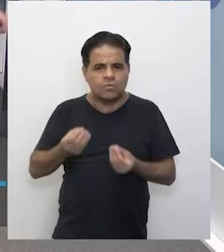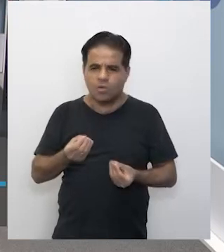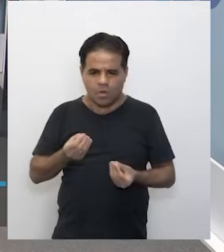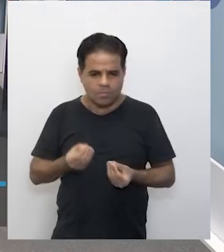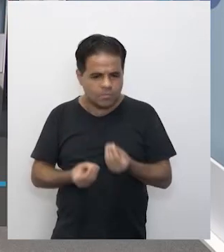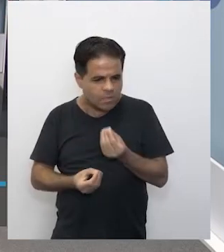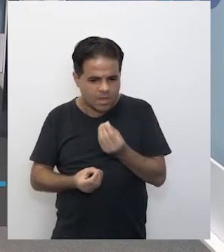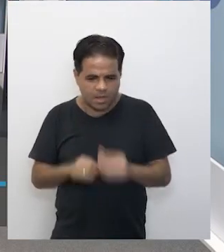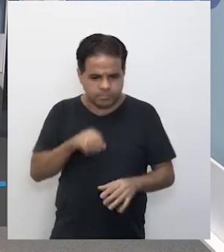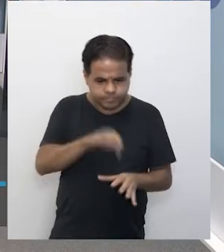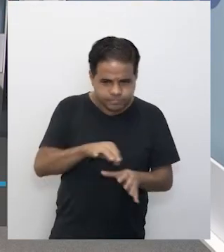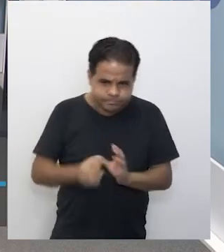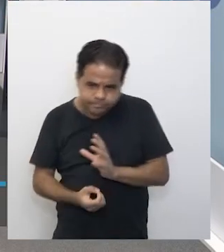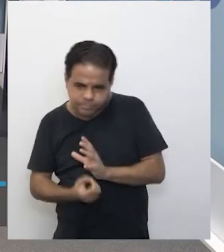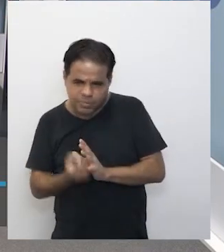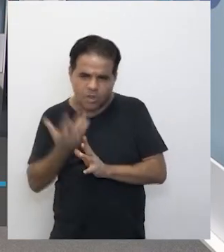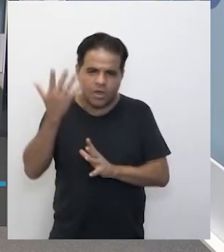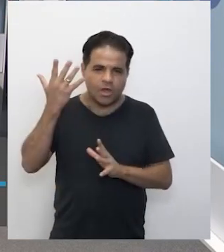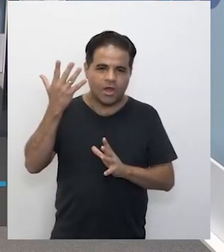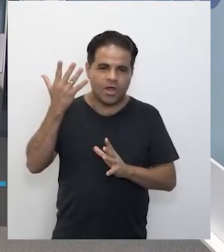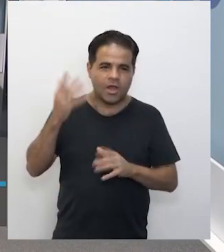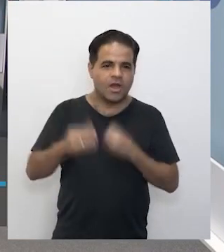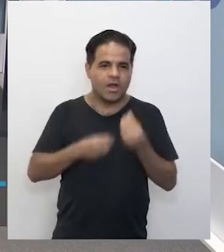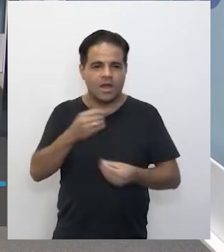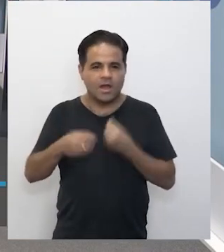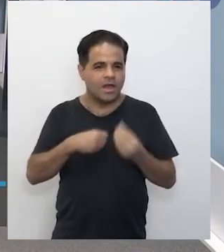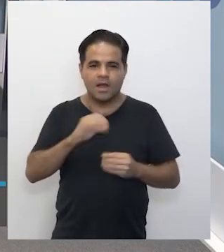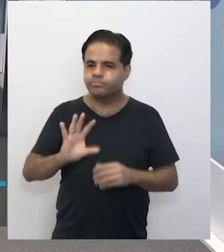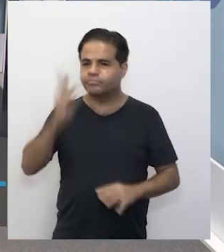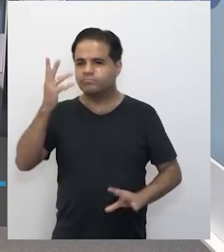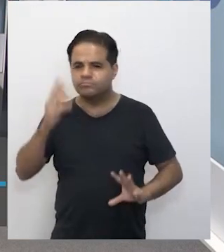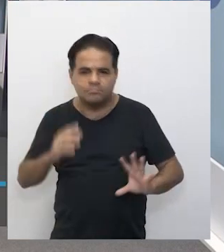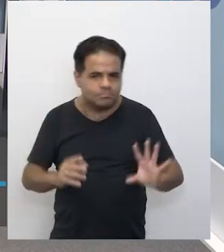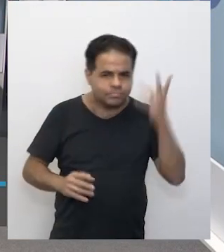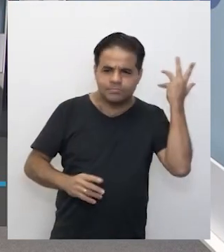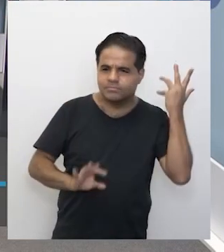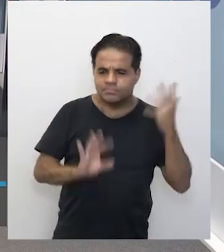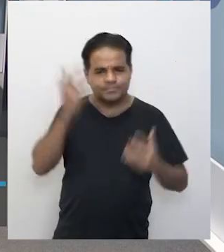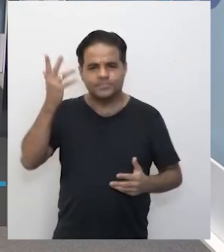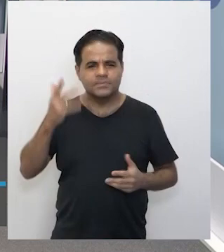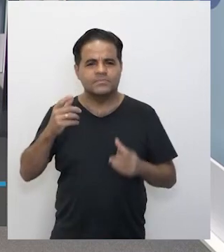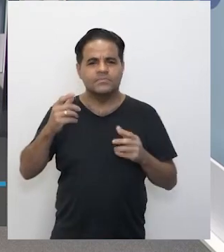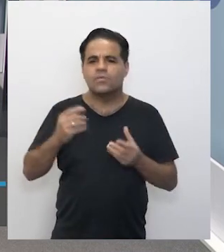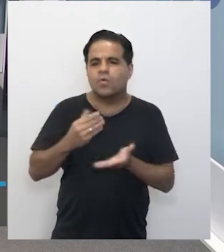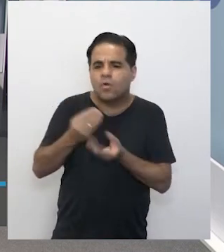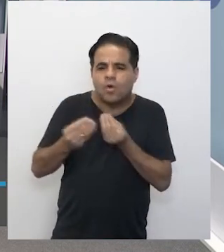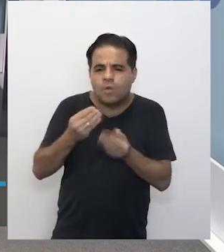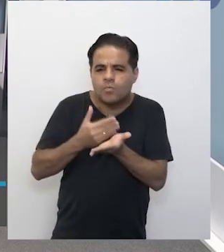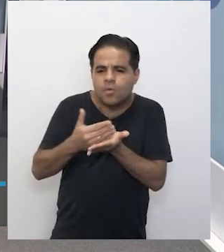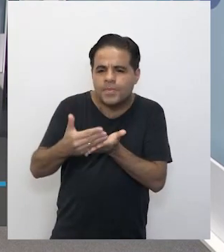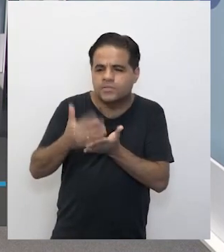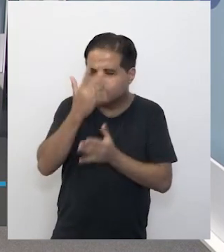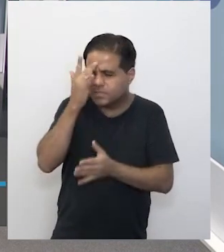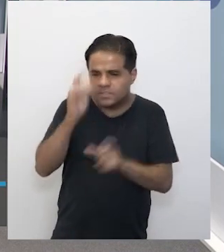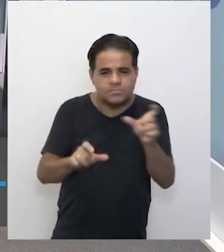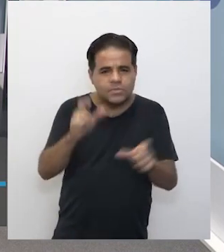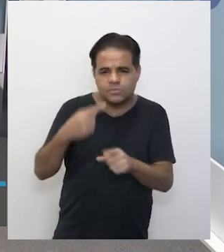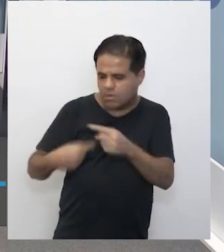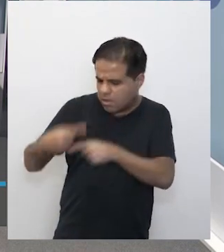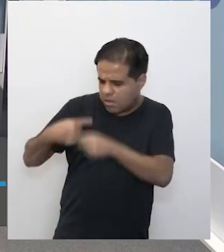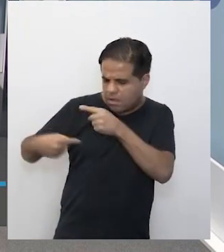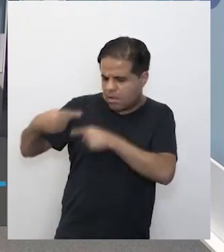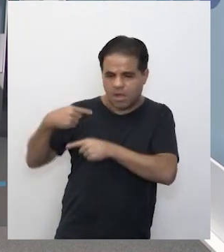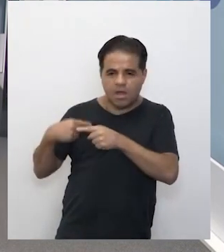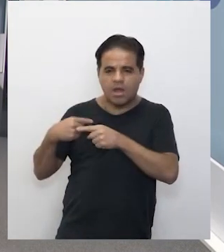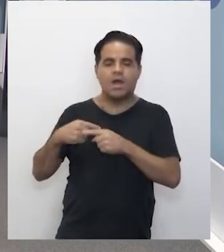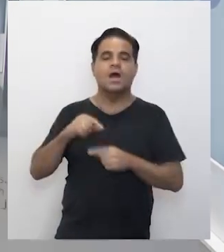do chão? Será que elas surgiram de criação espontânea? Isso. De onde vieram? De onde vieram as pessoas que estavam aqui? Então, como